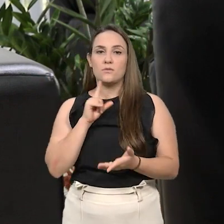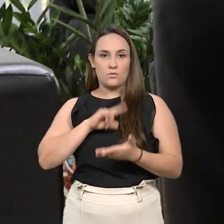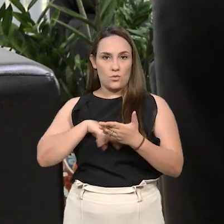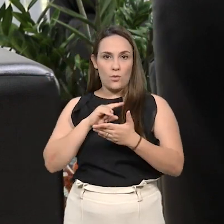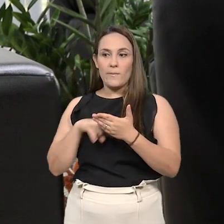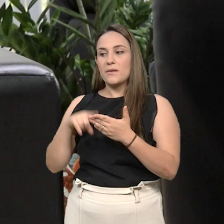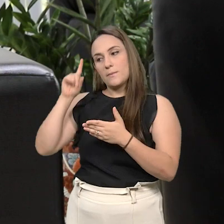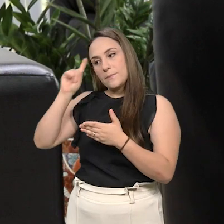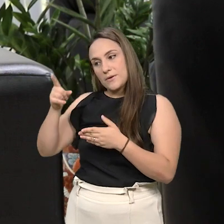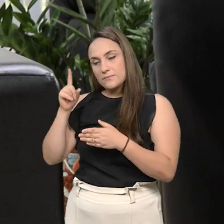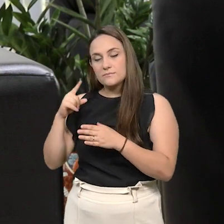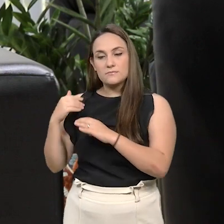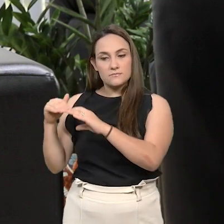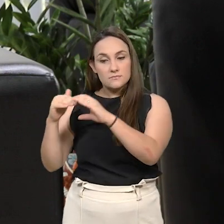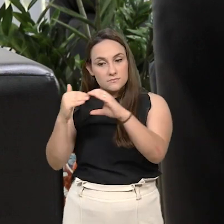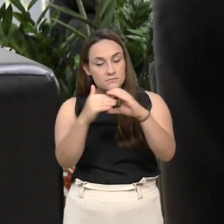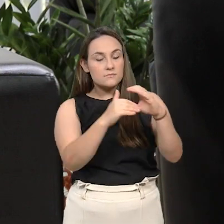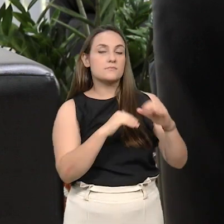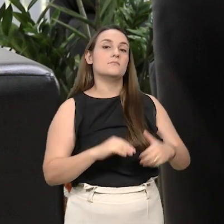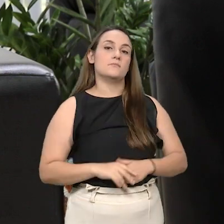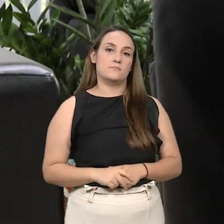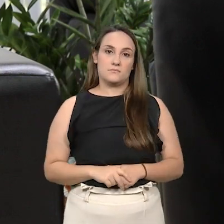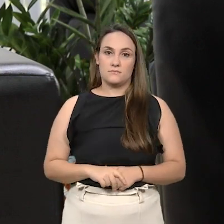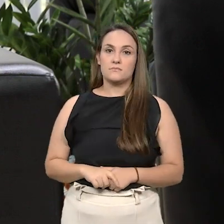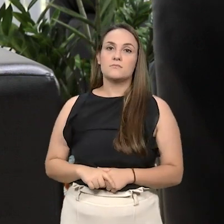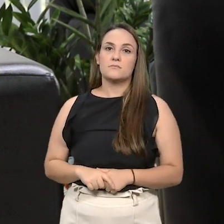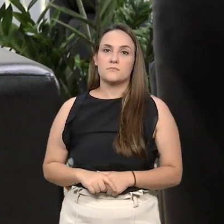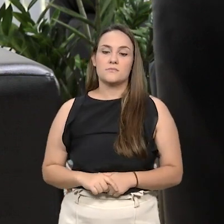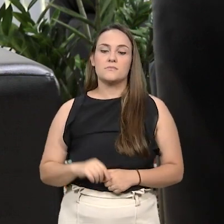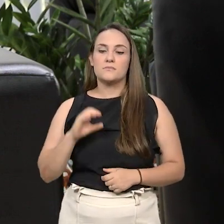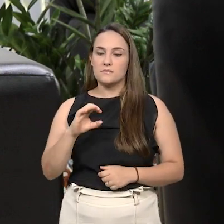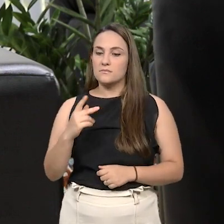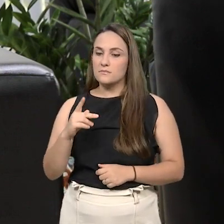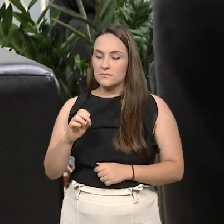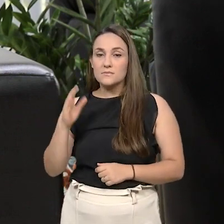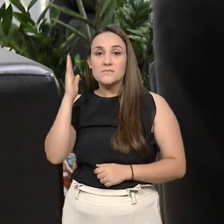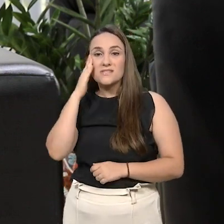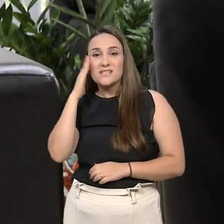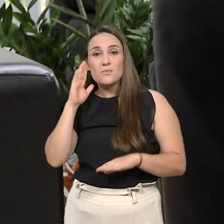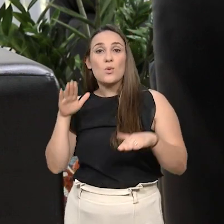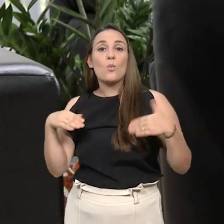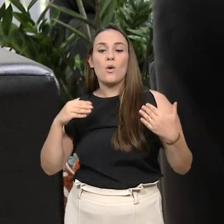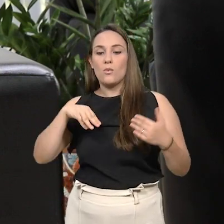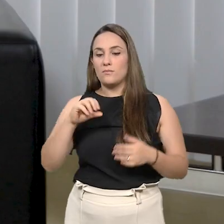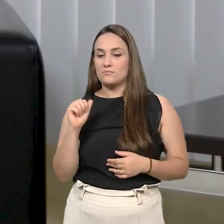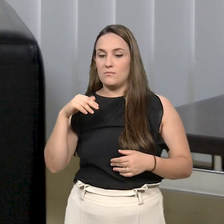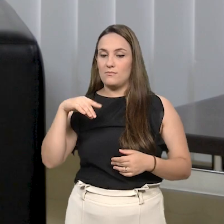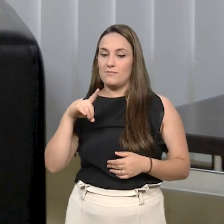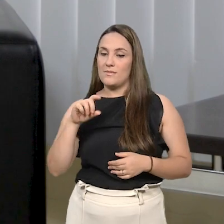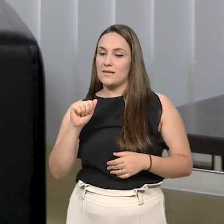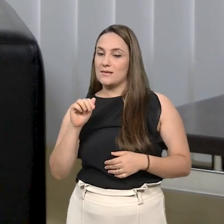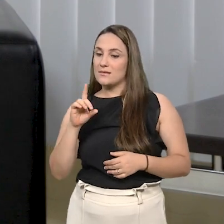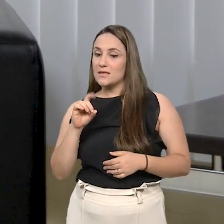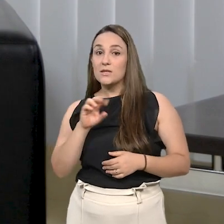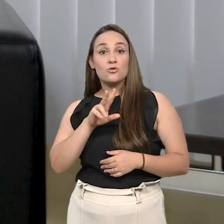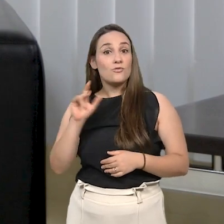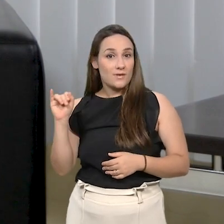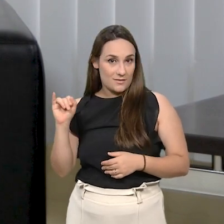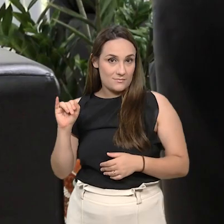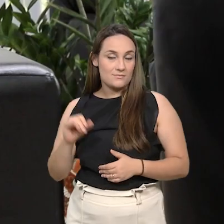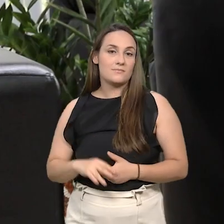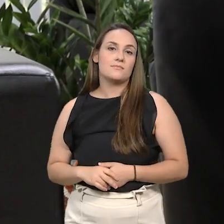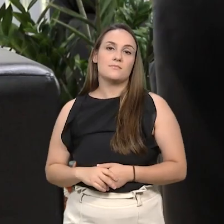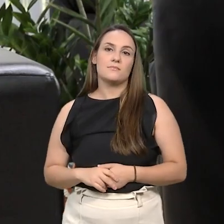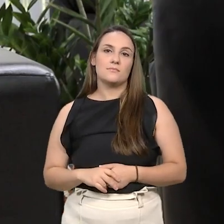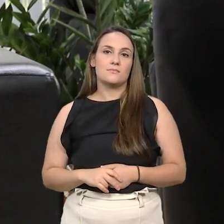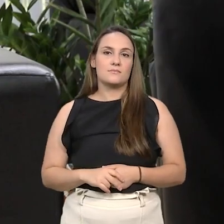das comarcas, a Central de Processamento Eletrônico também tem um controle sobre os mandados nesta área. Então, resumindo,